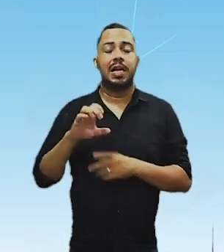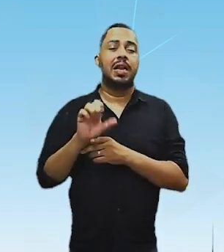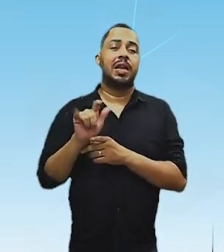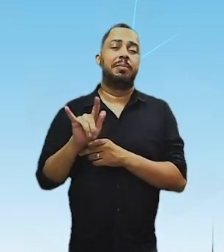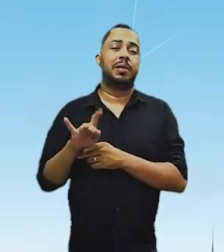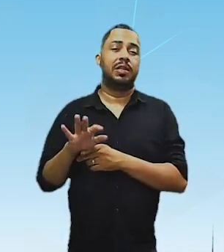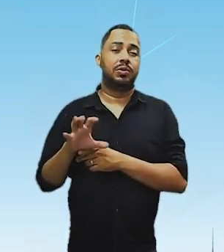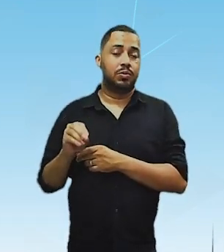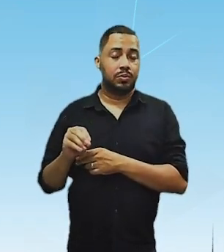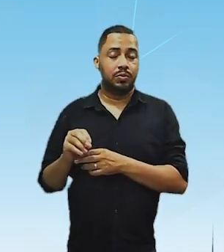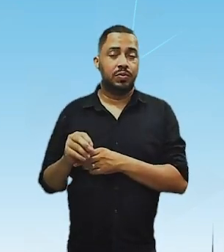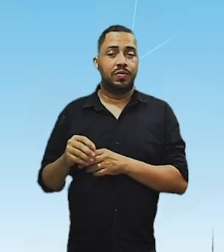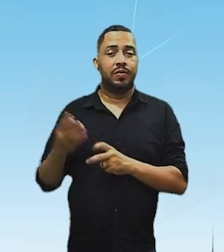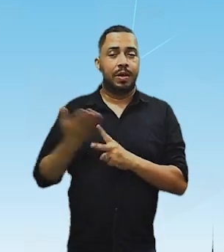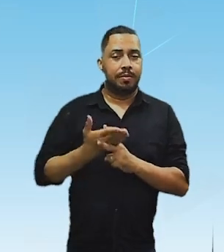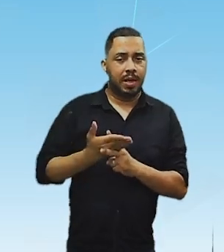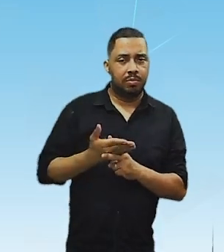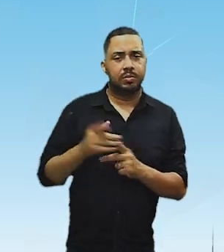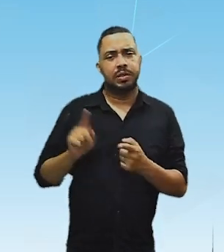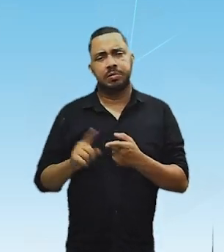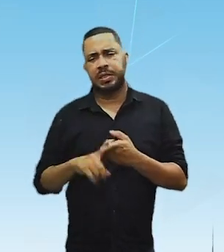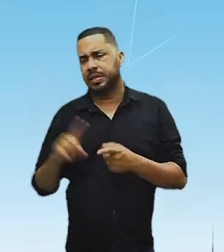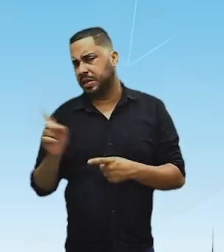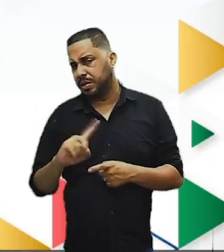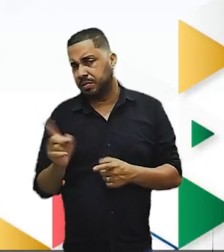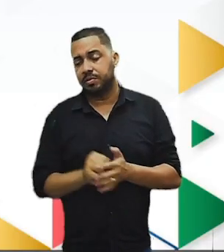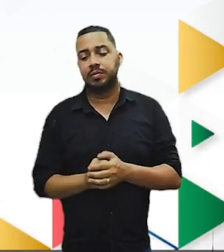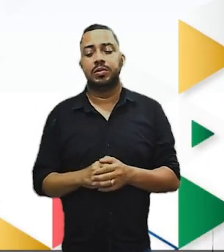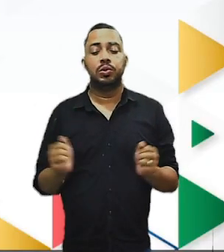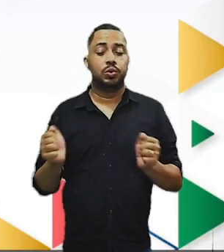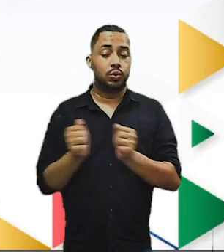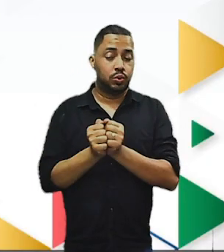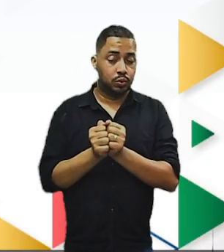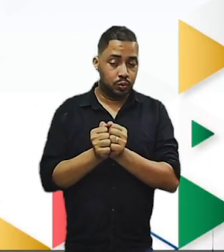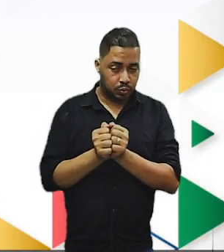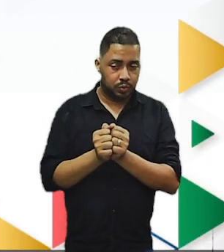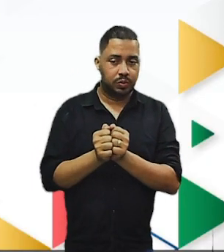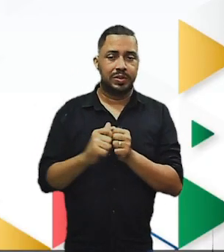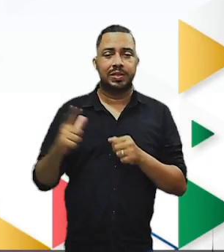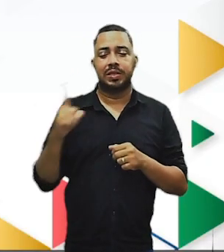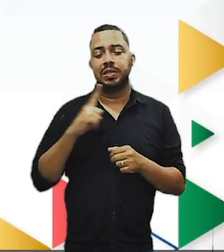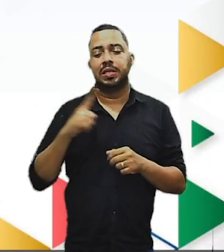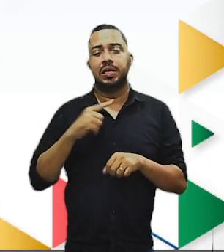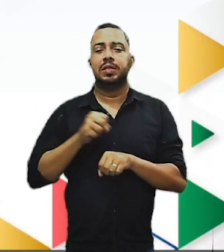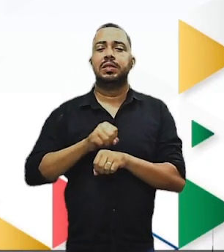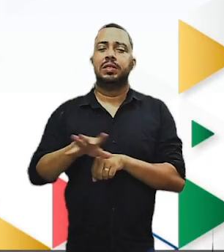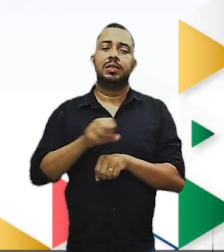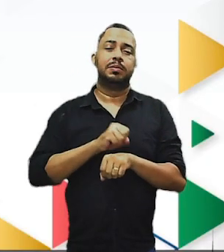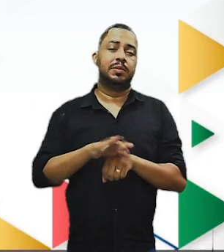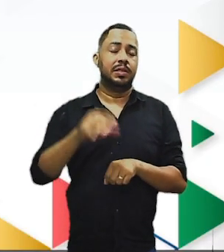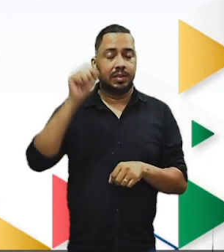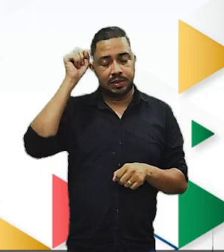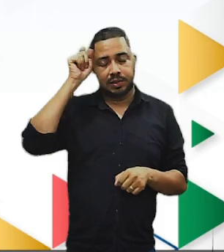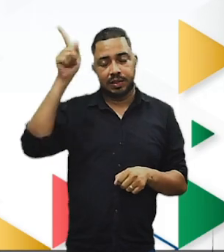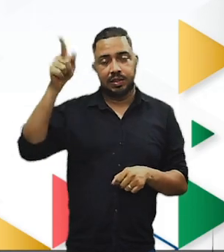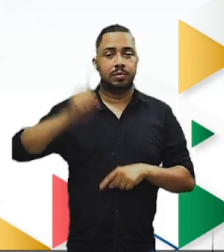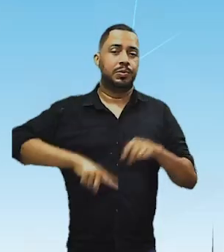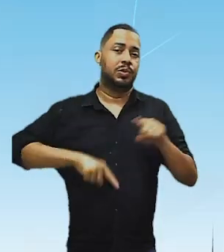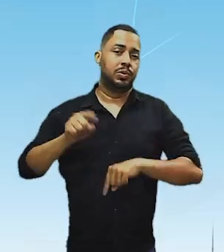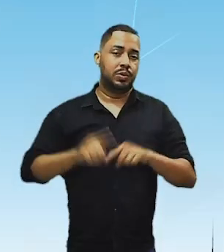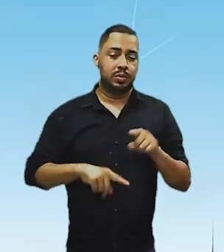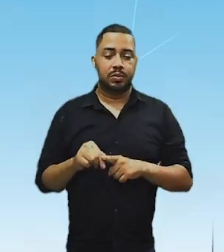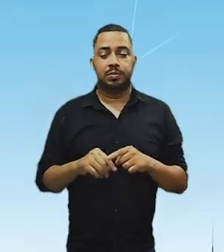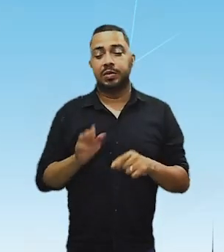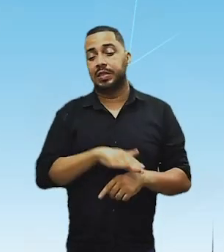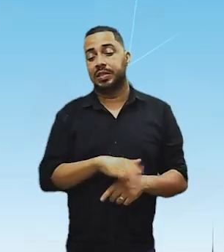e o elemento não verbal, como podemos ver, juntos estão transmitindo essa ideia. É um produto para a